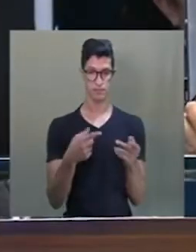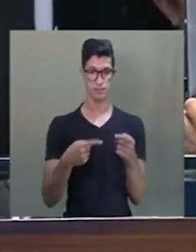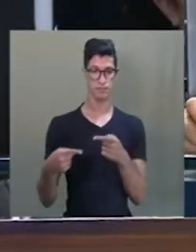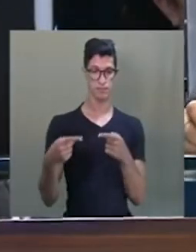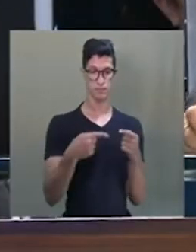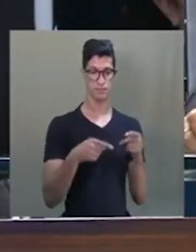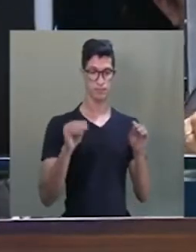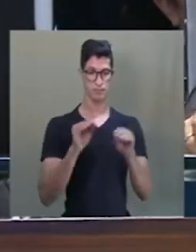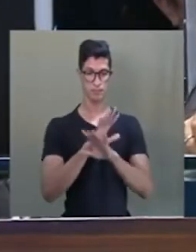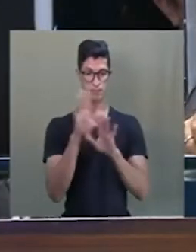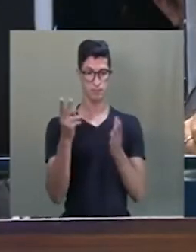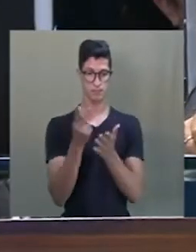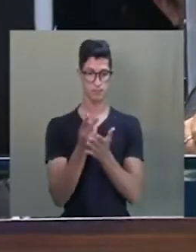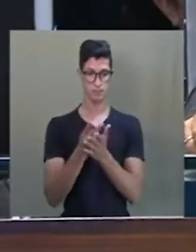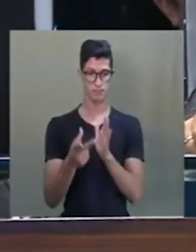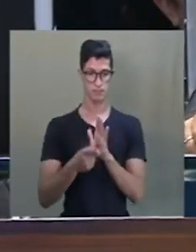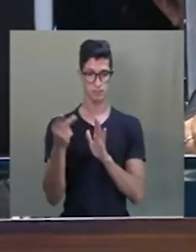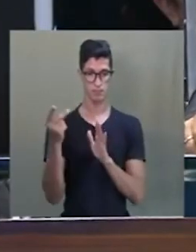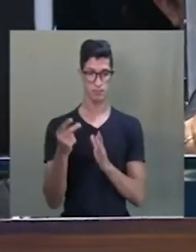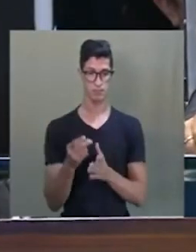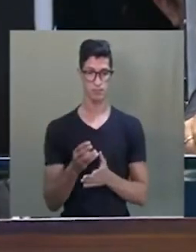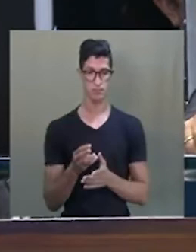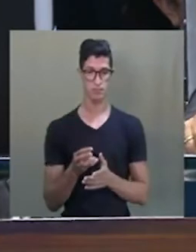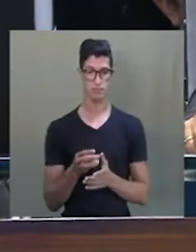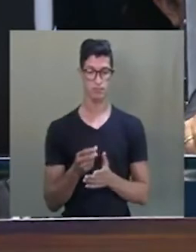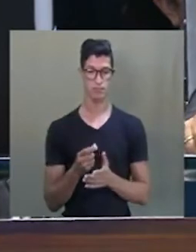Esse esclarecimento se mantém o destaque.